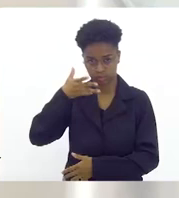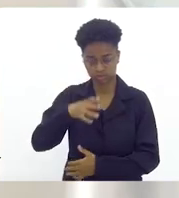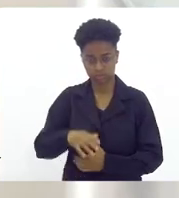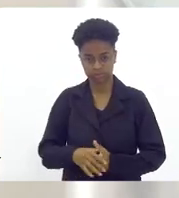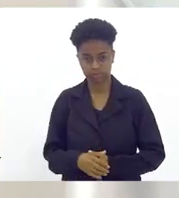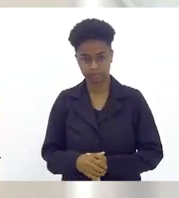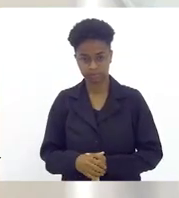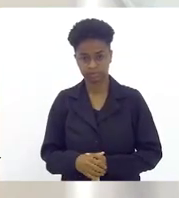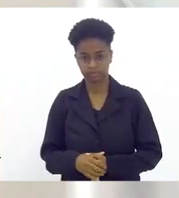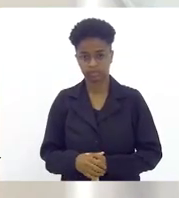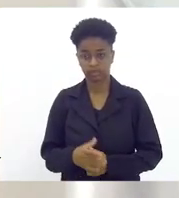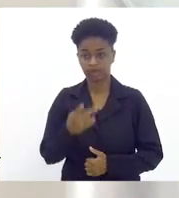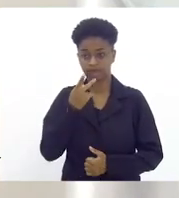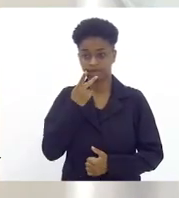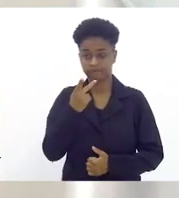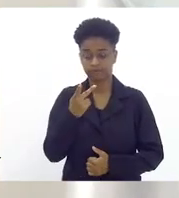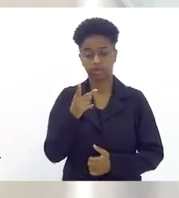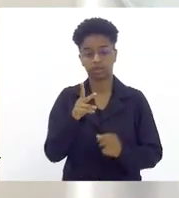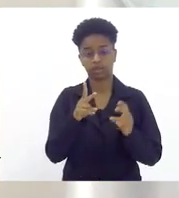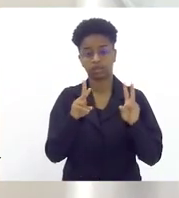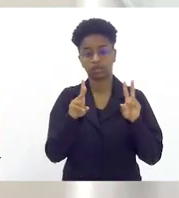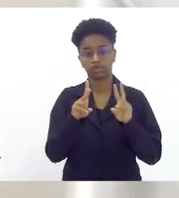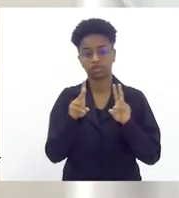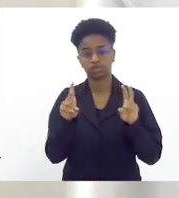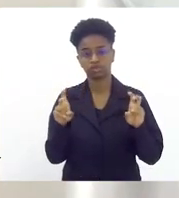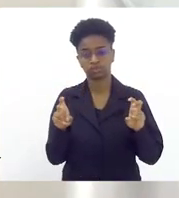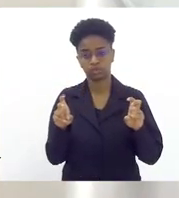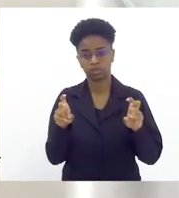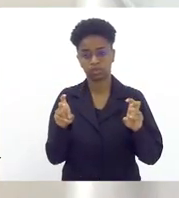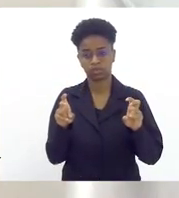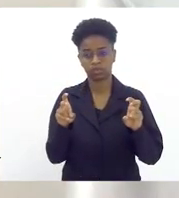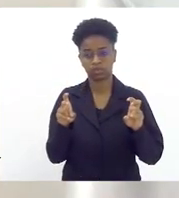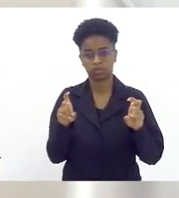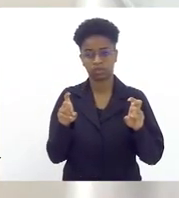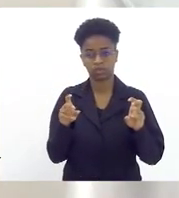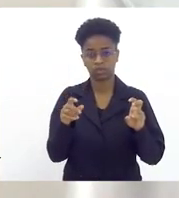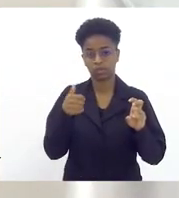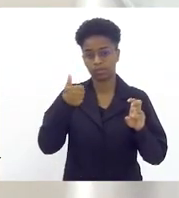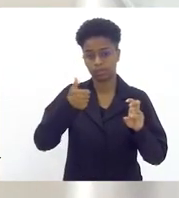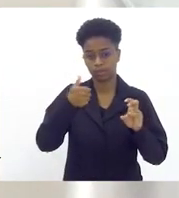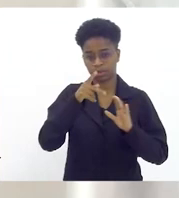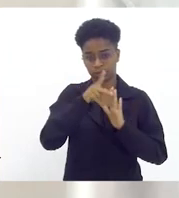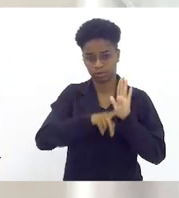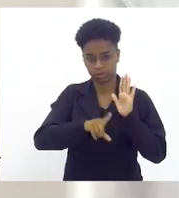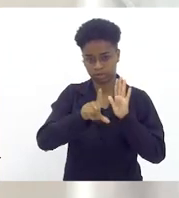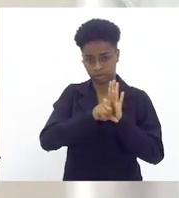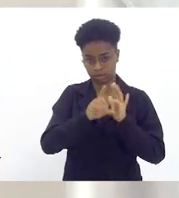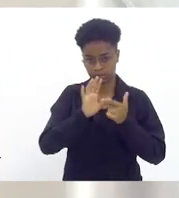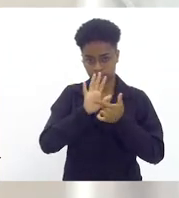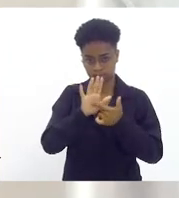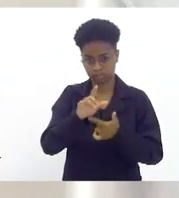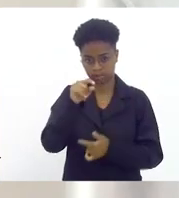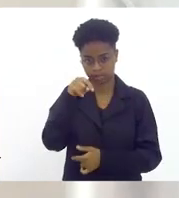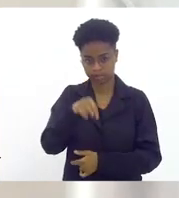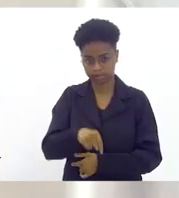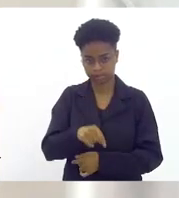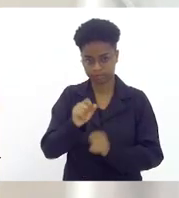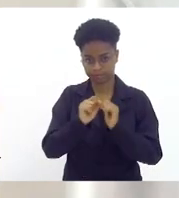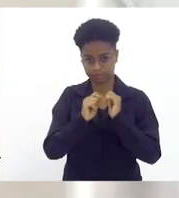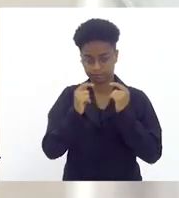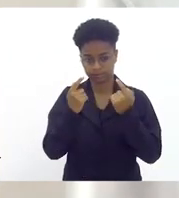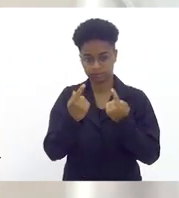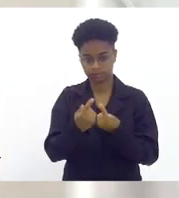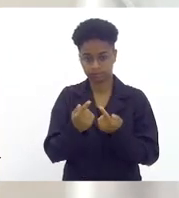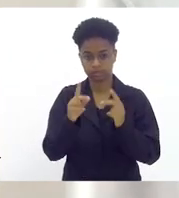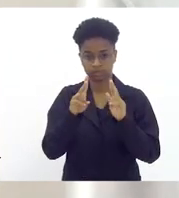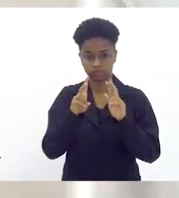inscrito, atualizar sobre o andamento de um dos nossos primeiros projetos de lei apresentados aqui na Casa, que estabelece a